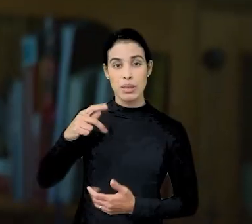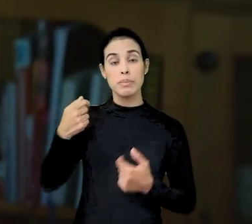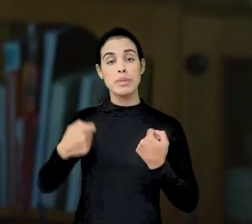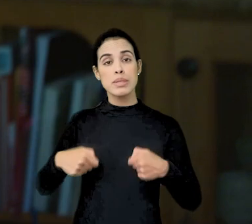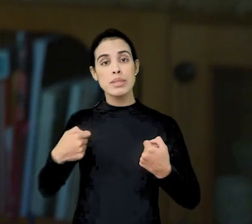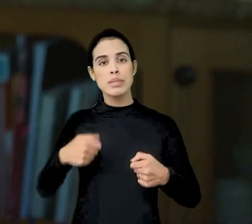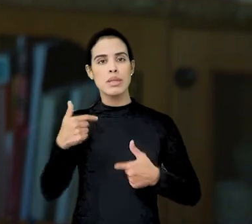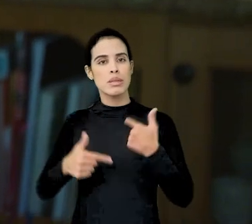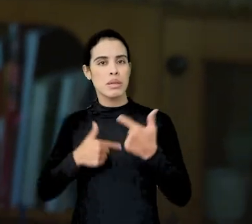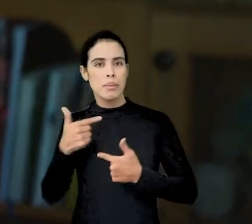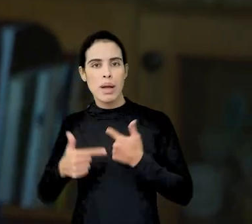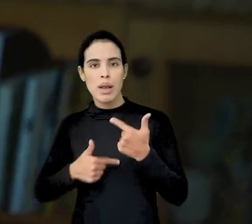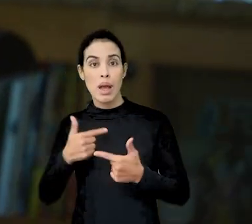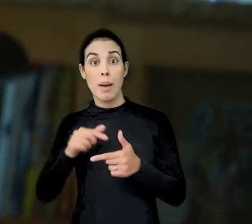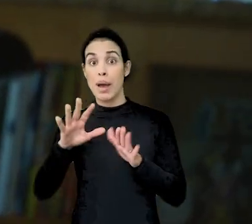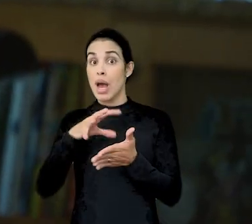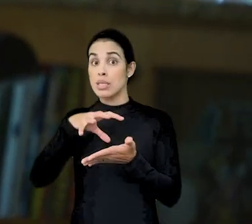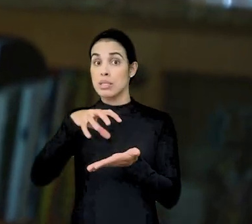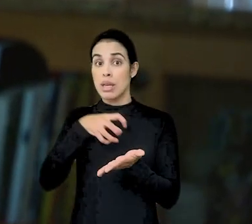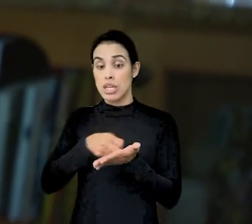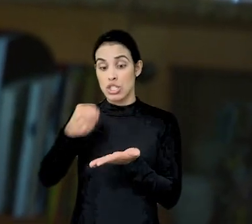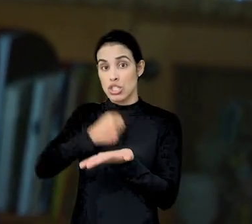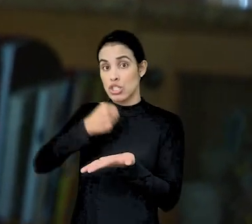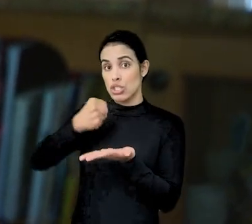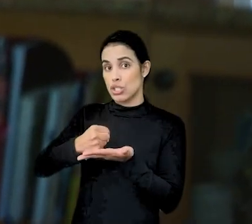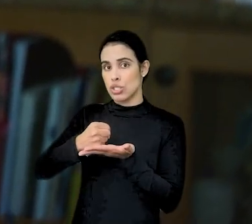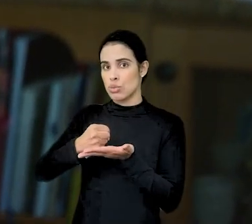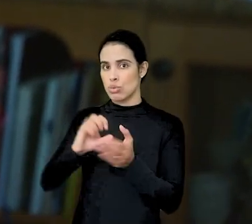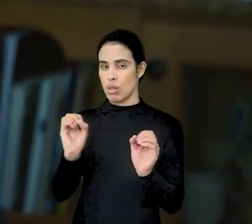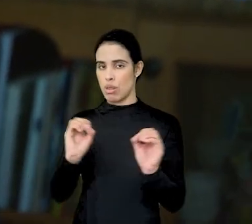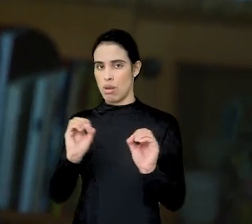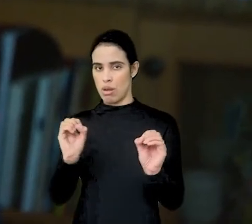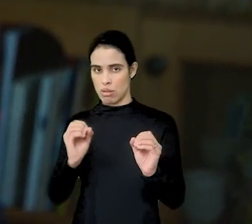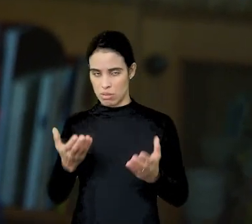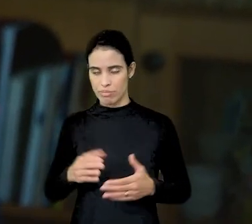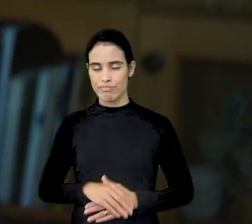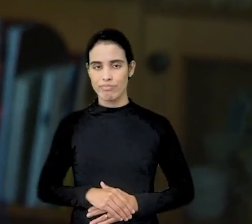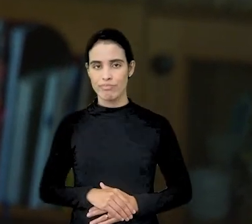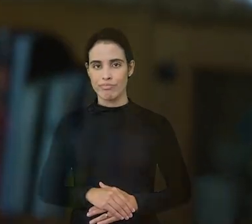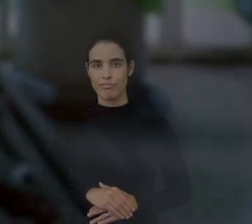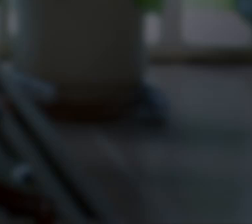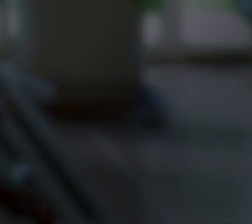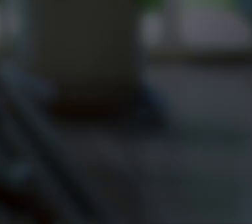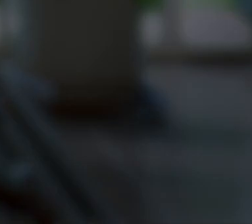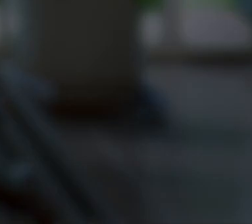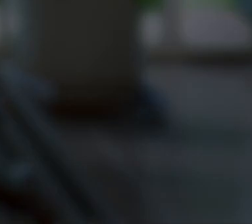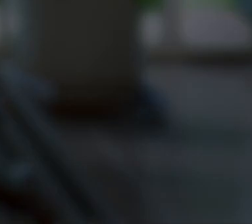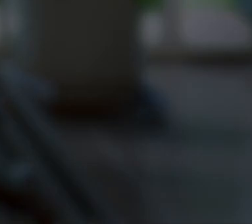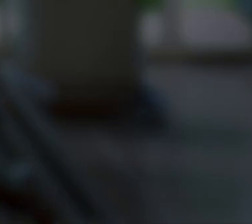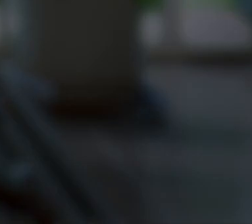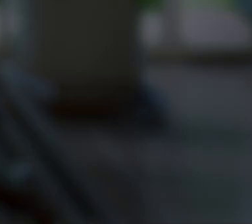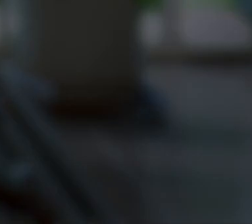que trabalhar na informalidade para complementar a sua renda.